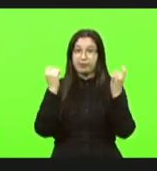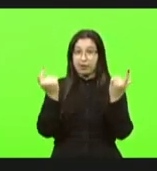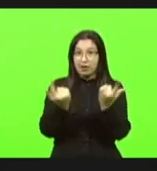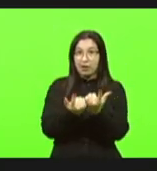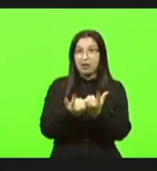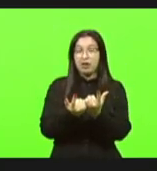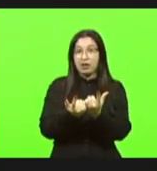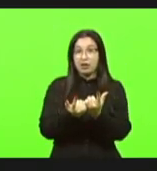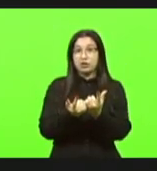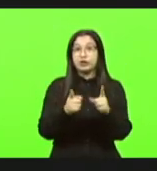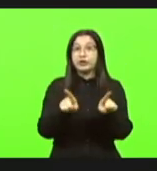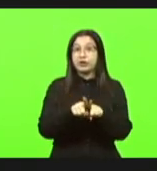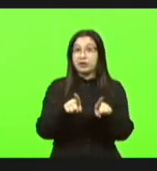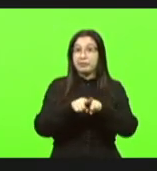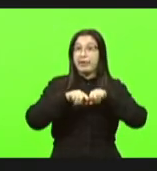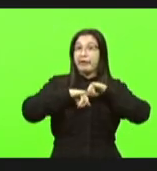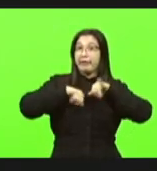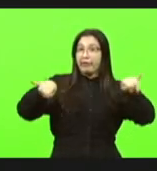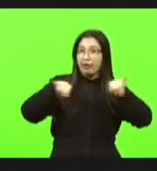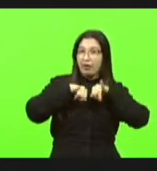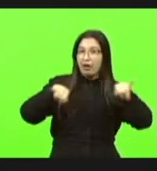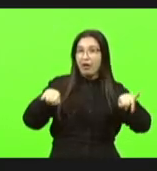largada pela imprensa